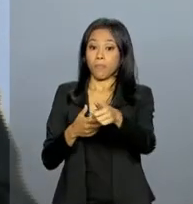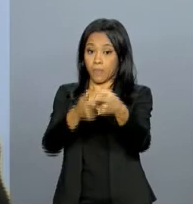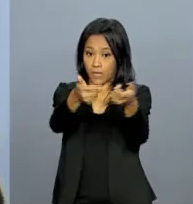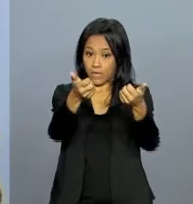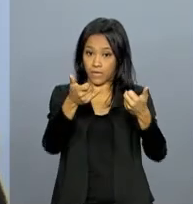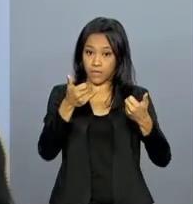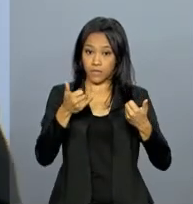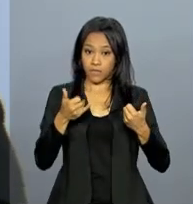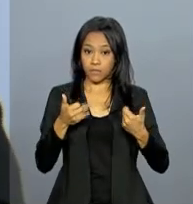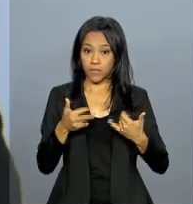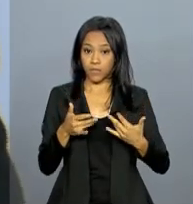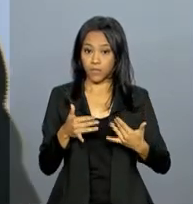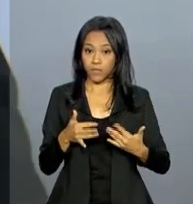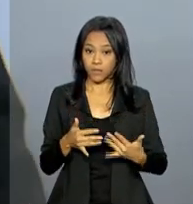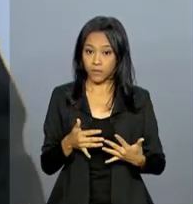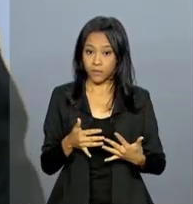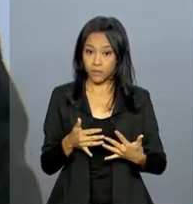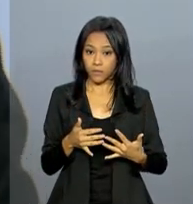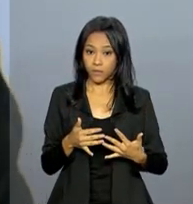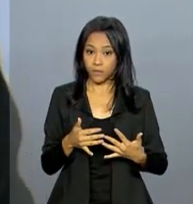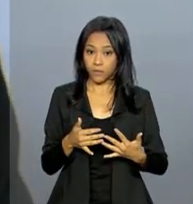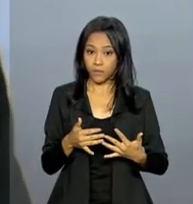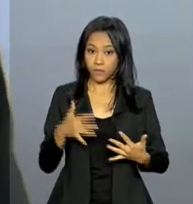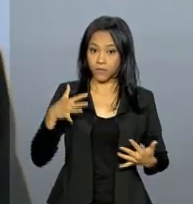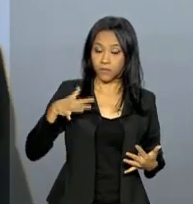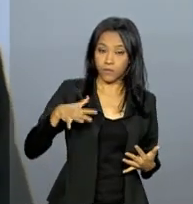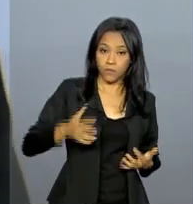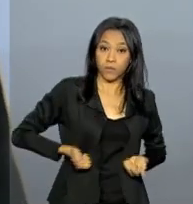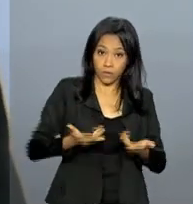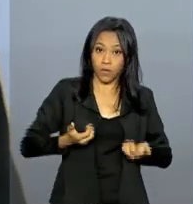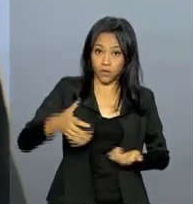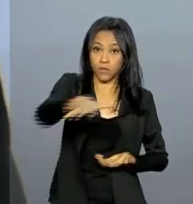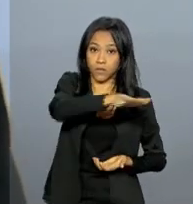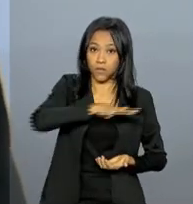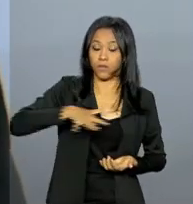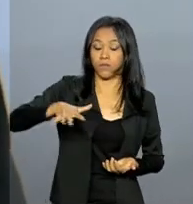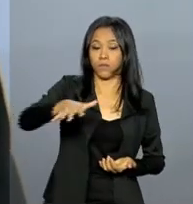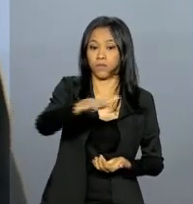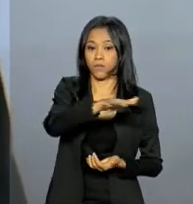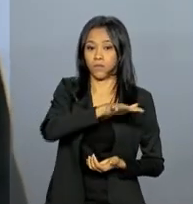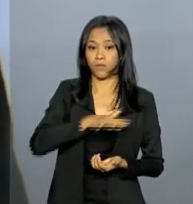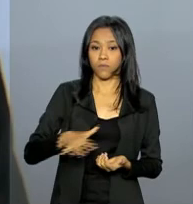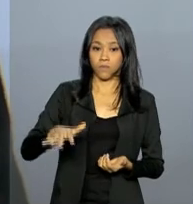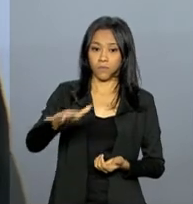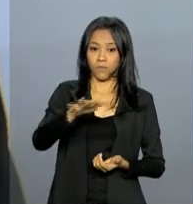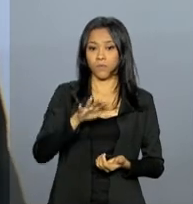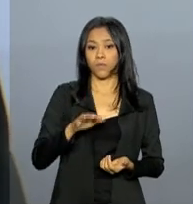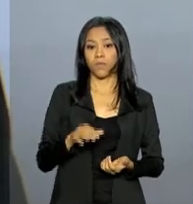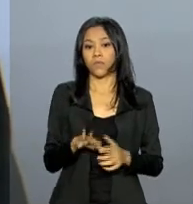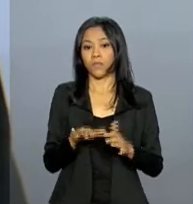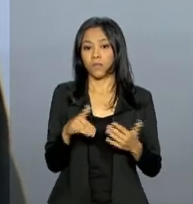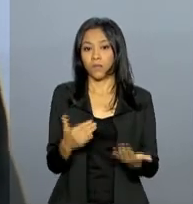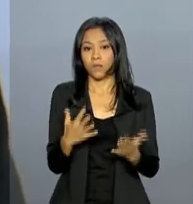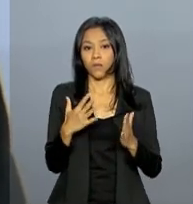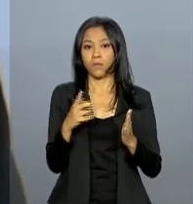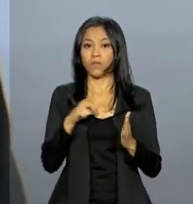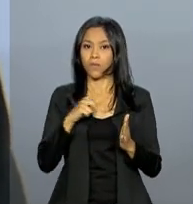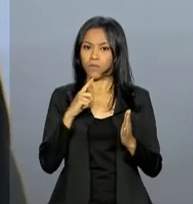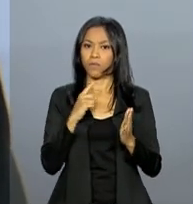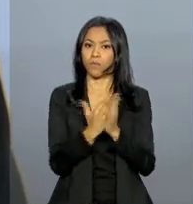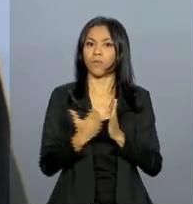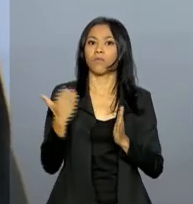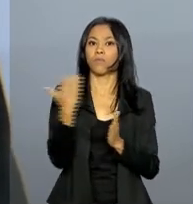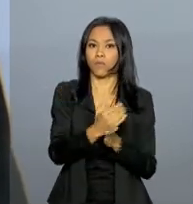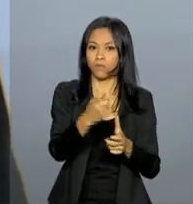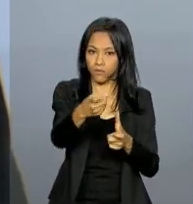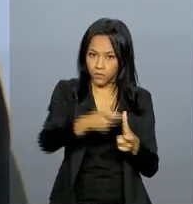das despesas da geral não é é então esse aumento do défice de 2012 que